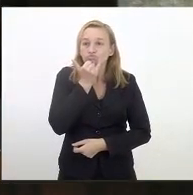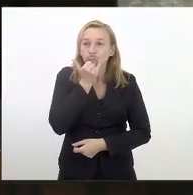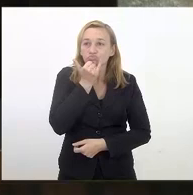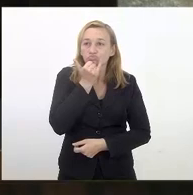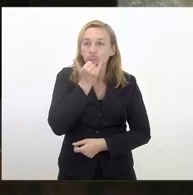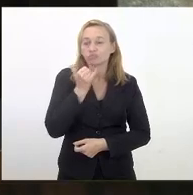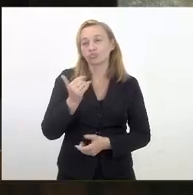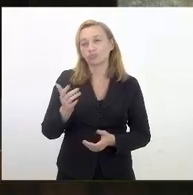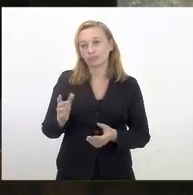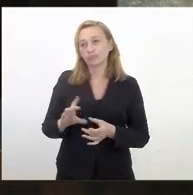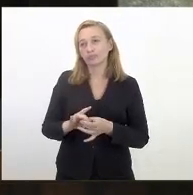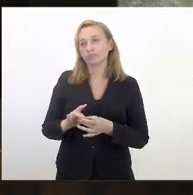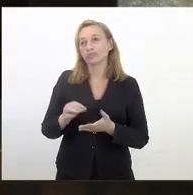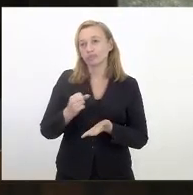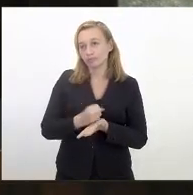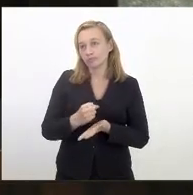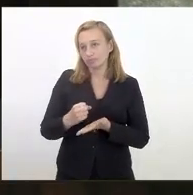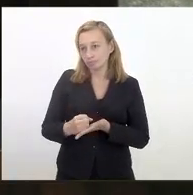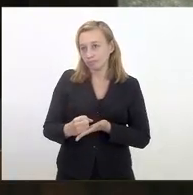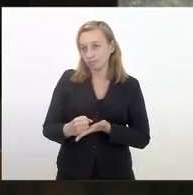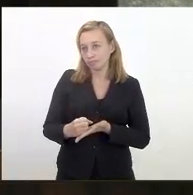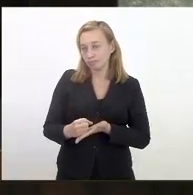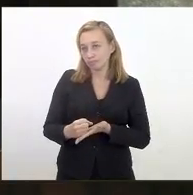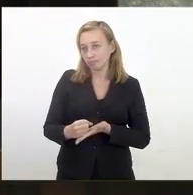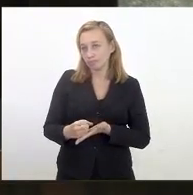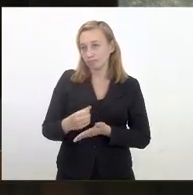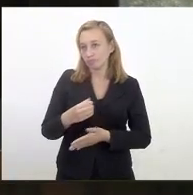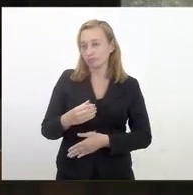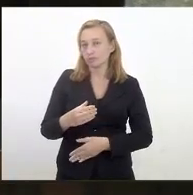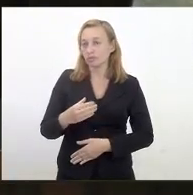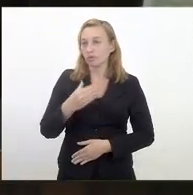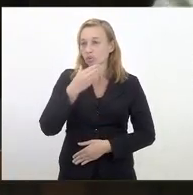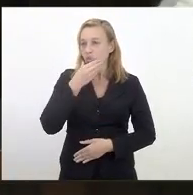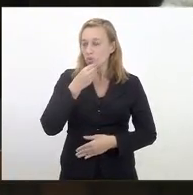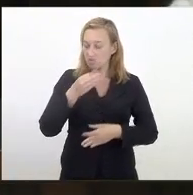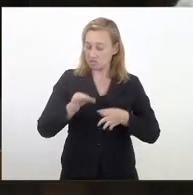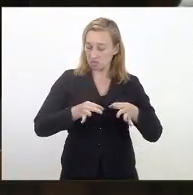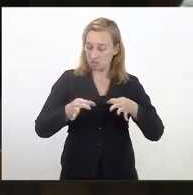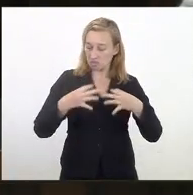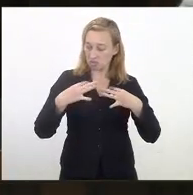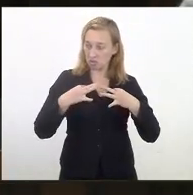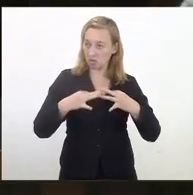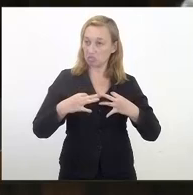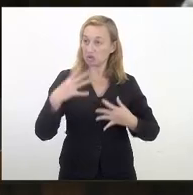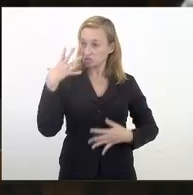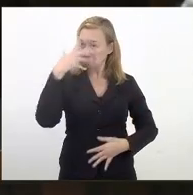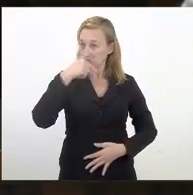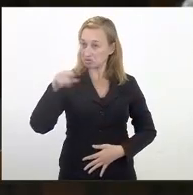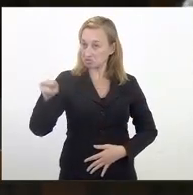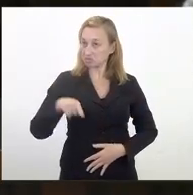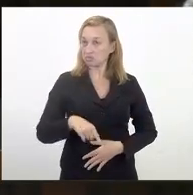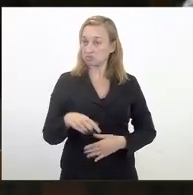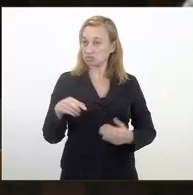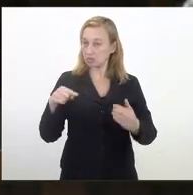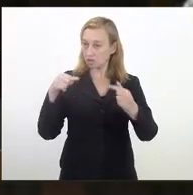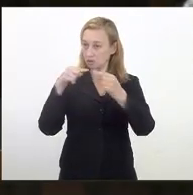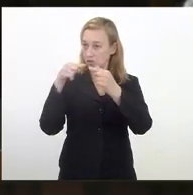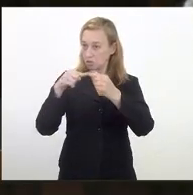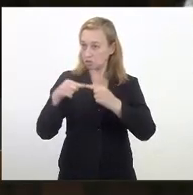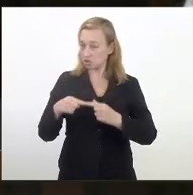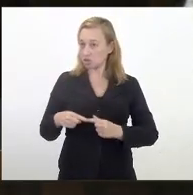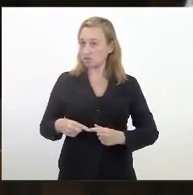nem se deve ter contratado um personal styling que hoje vossa excelência tá elegante combinando